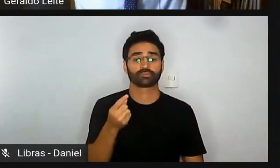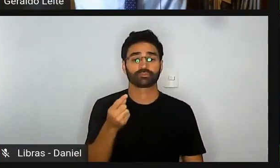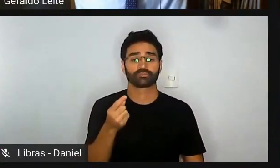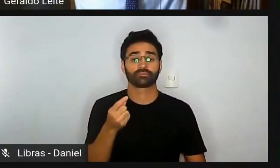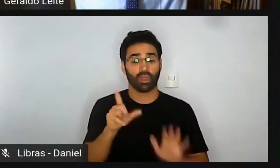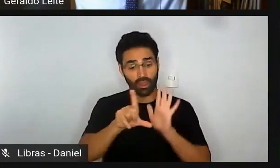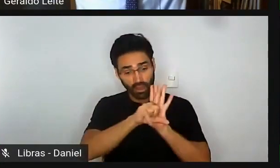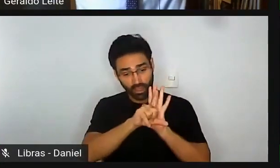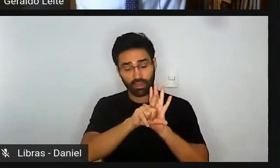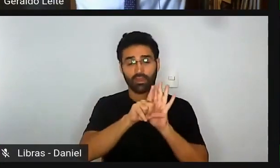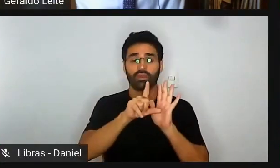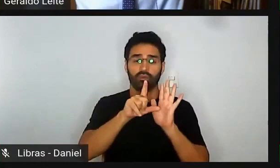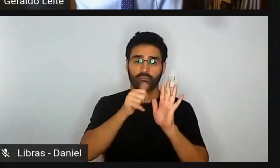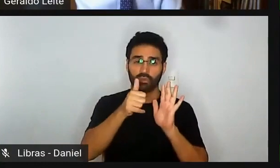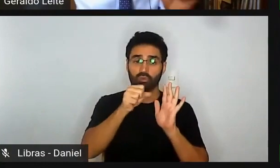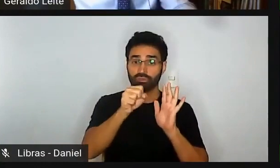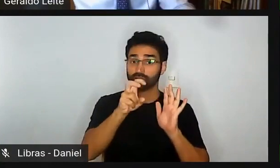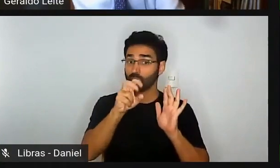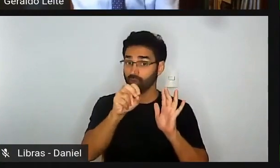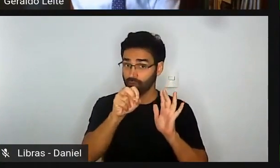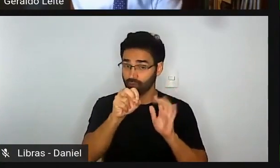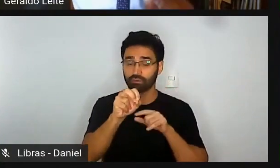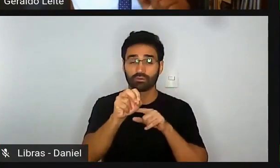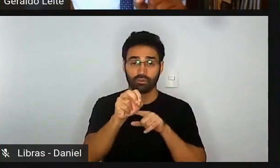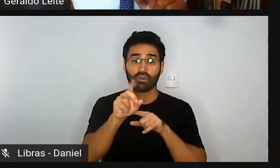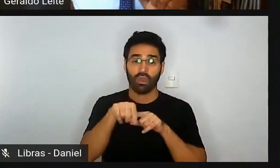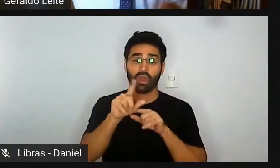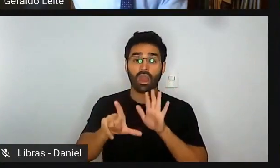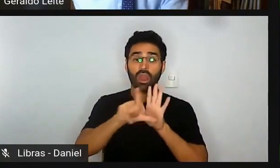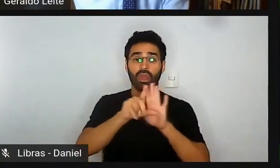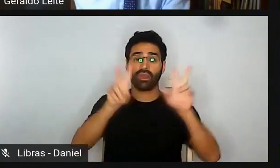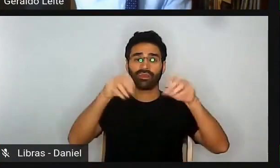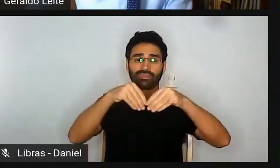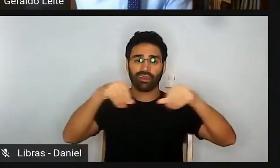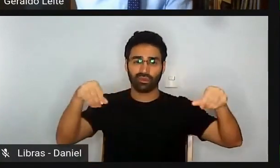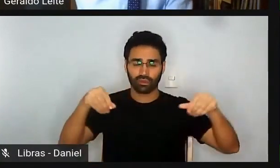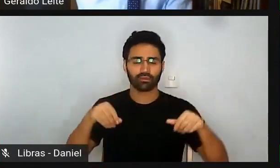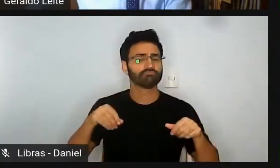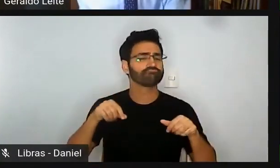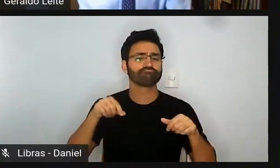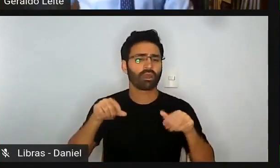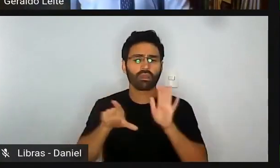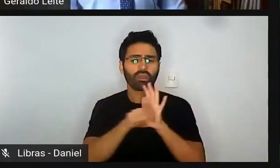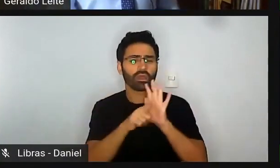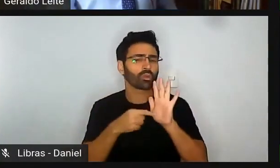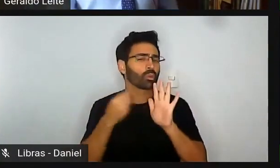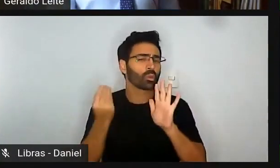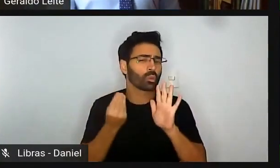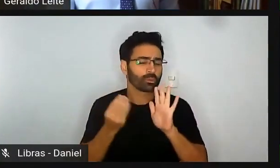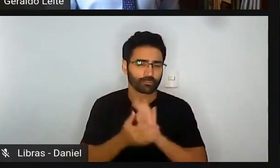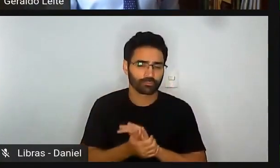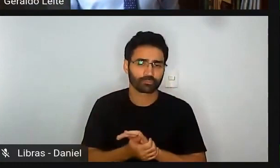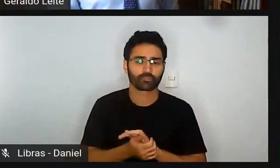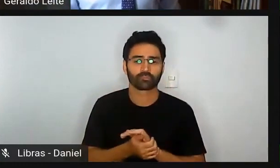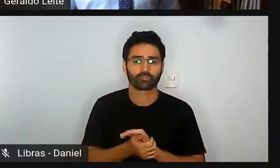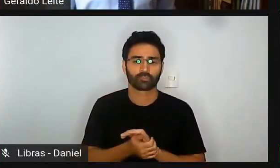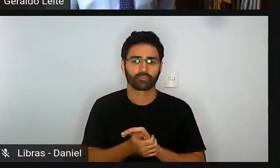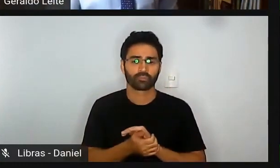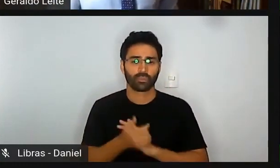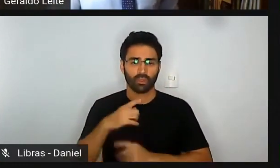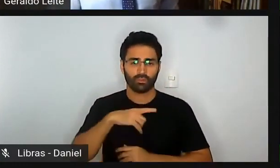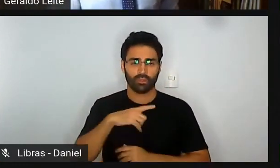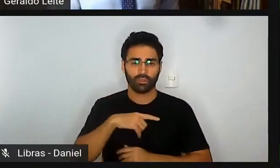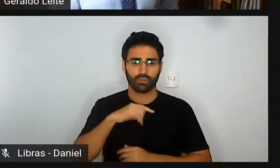essa lei de 1850, que é considerada a lei de terras. O que essa lei faz, né? Primeiro,